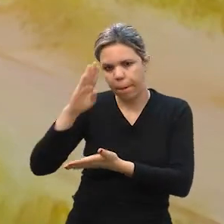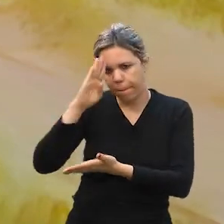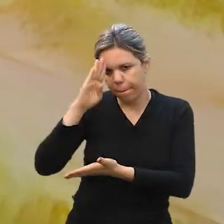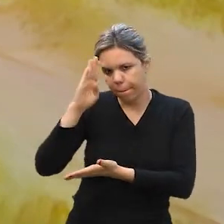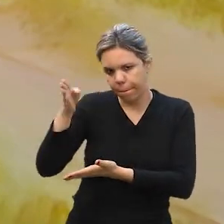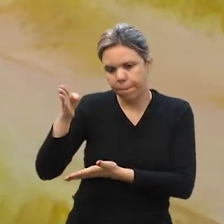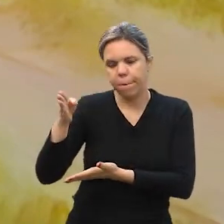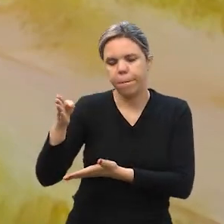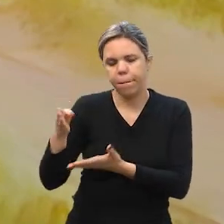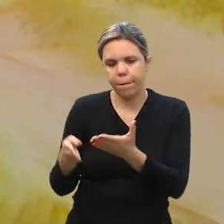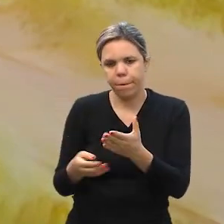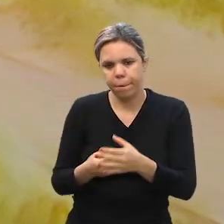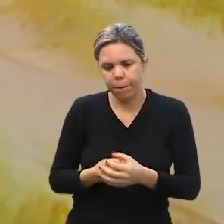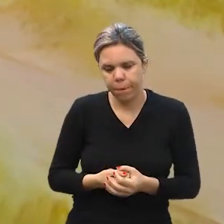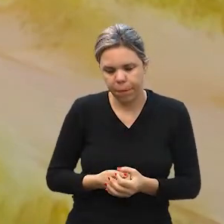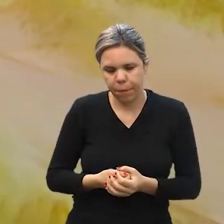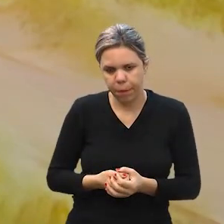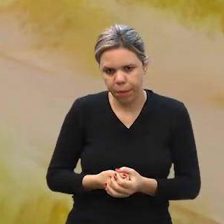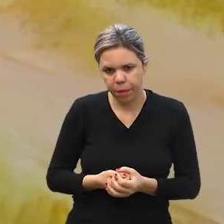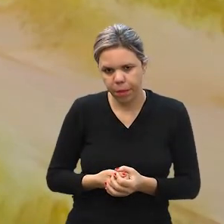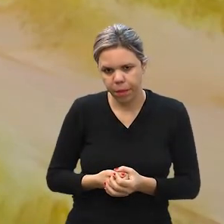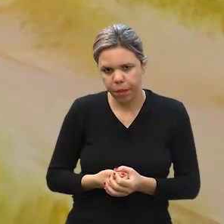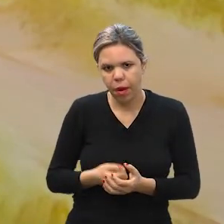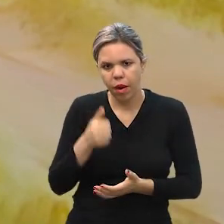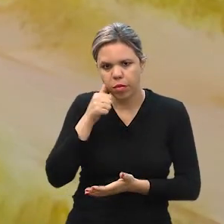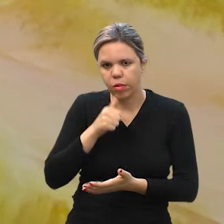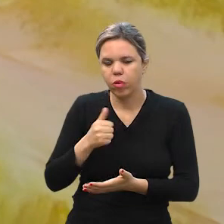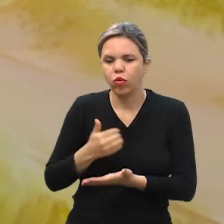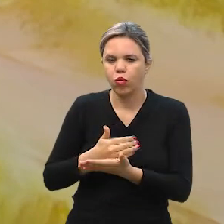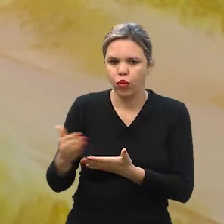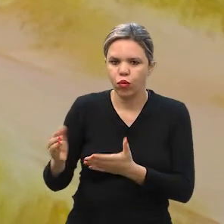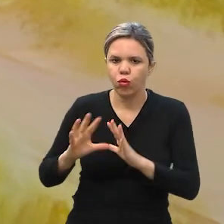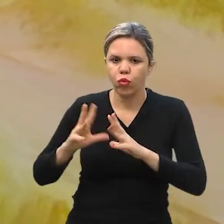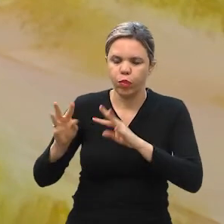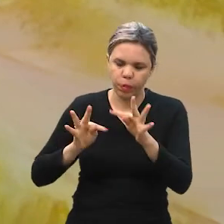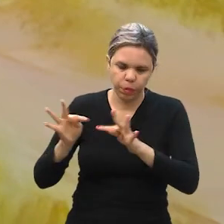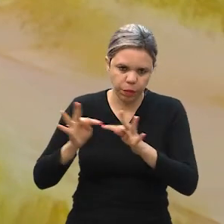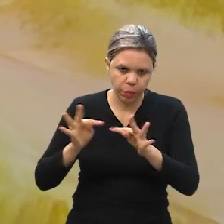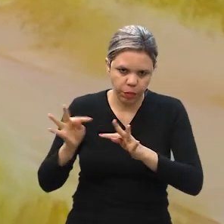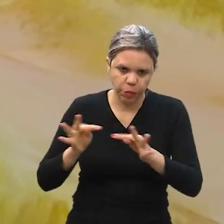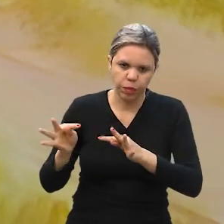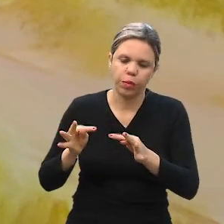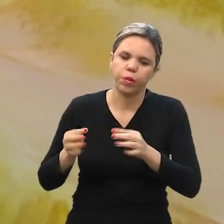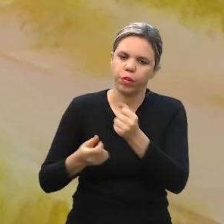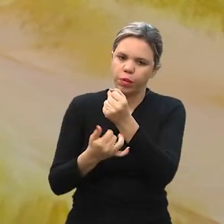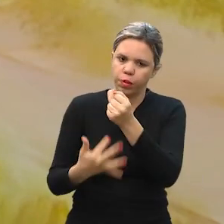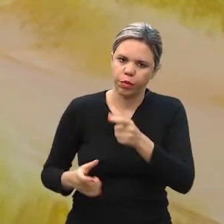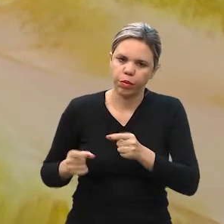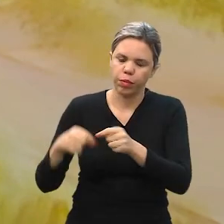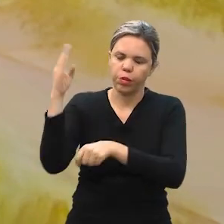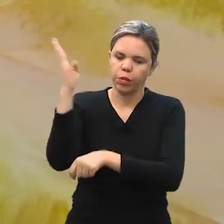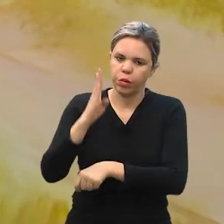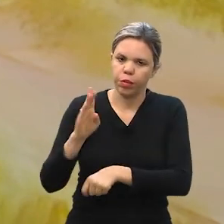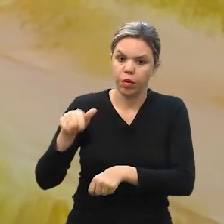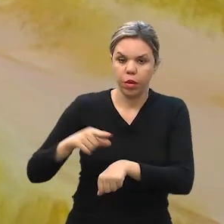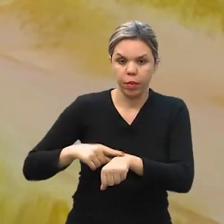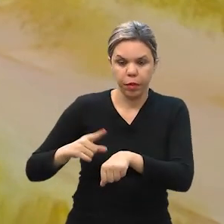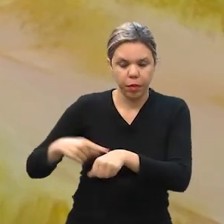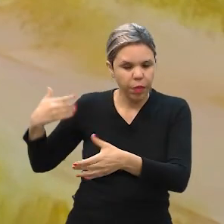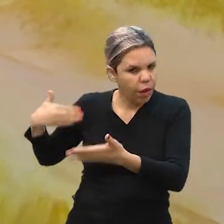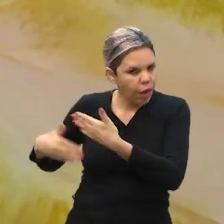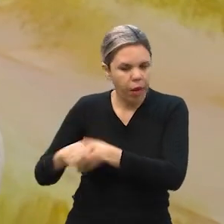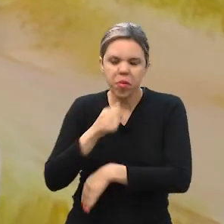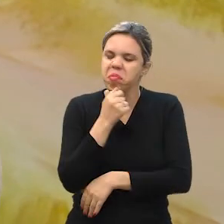pioneiro, né, onde ela iniciou praticamente o tratamento da leucemia no Brasil. Então, nesse momento, ainda